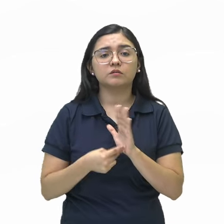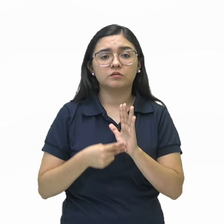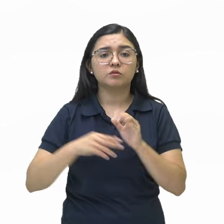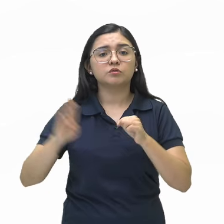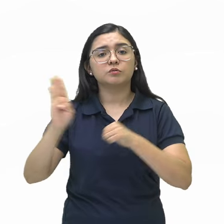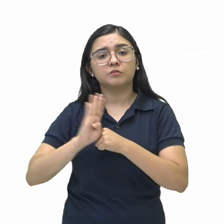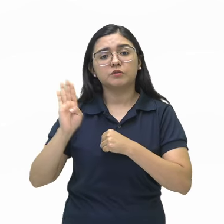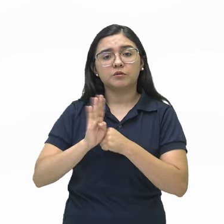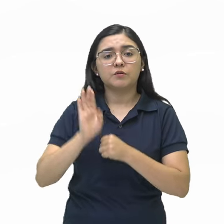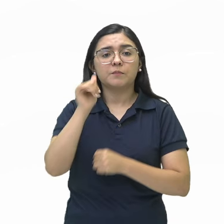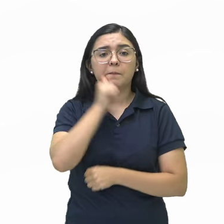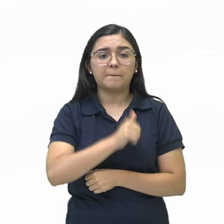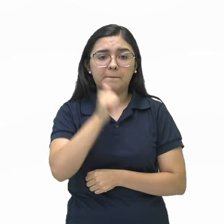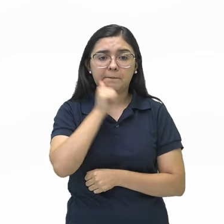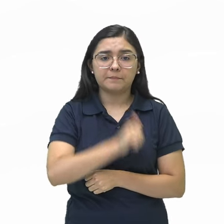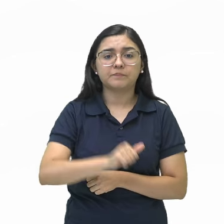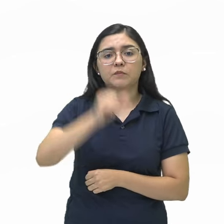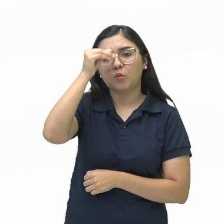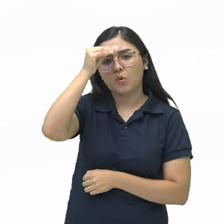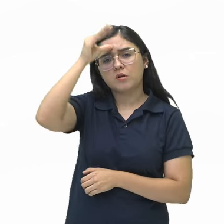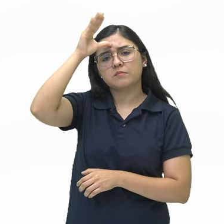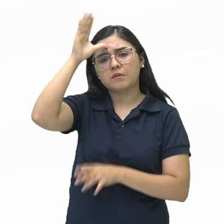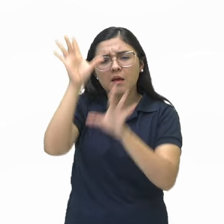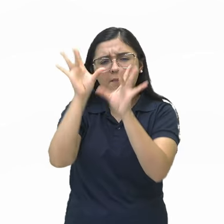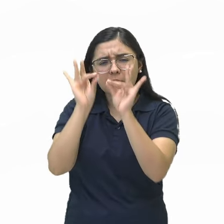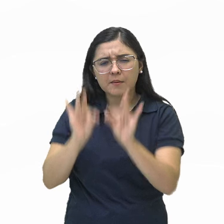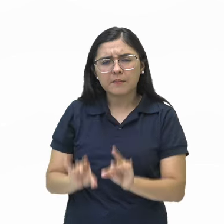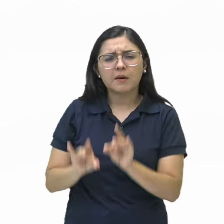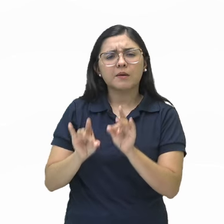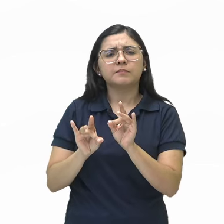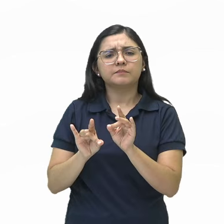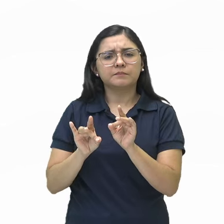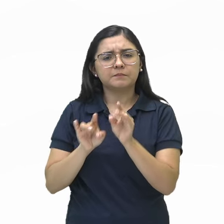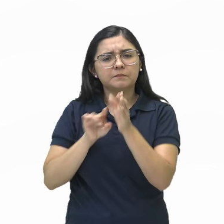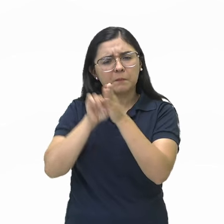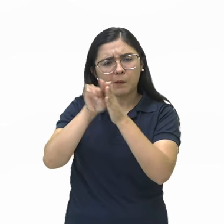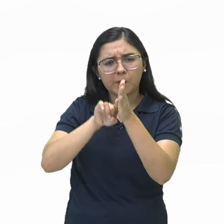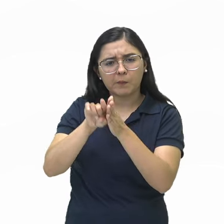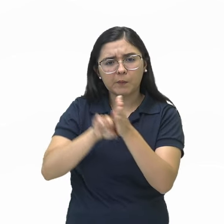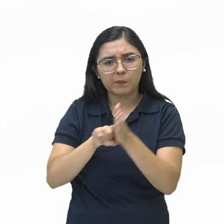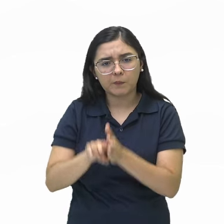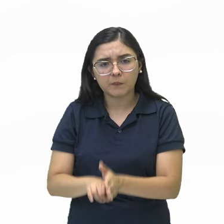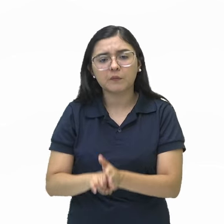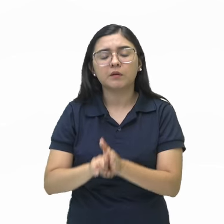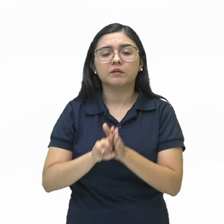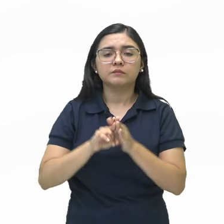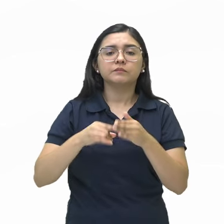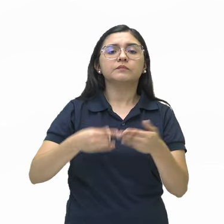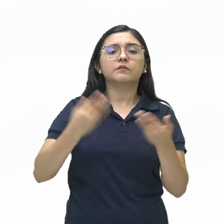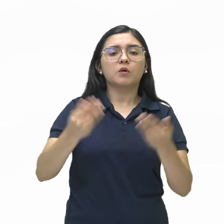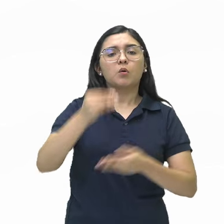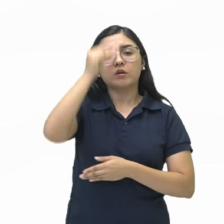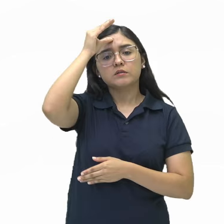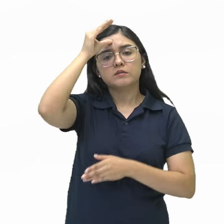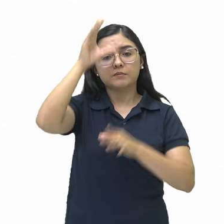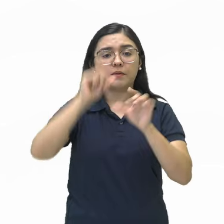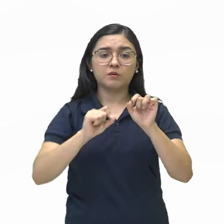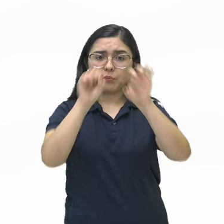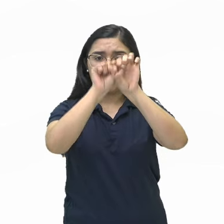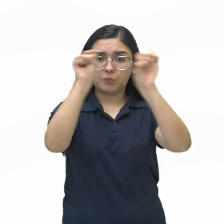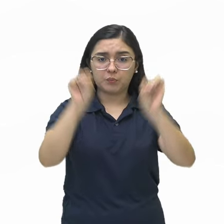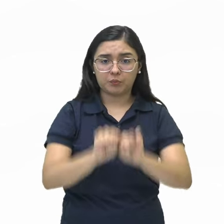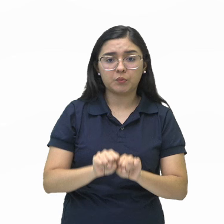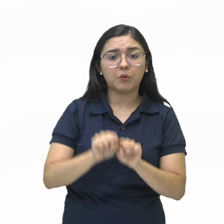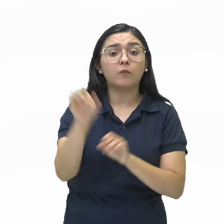feminino: conhecimento atento e aprofundado de algo, corpo de conhecimentos sistematizados, adquiridos